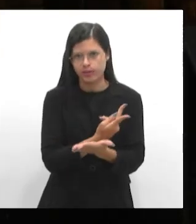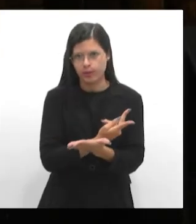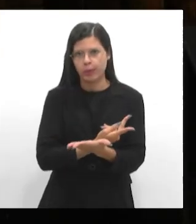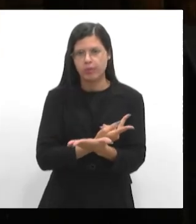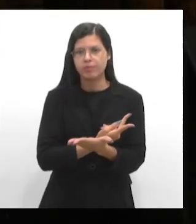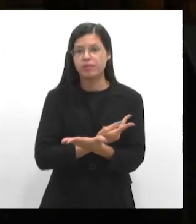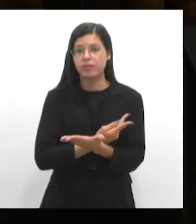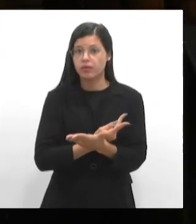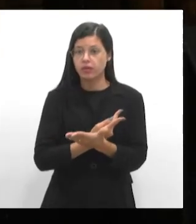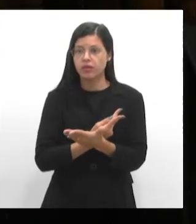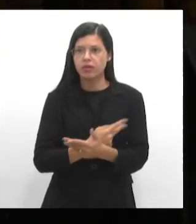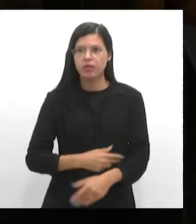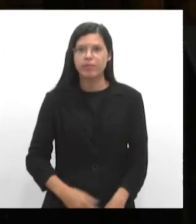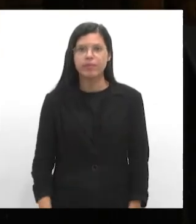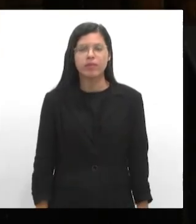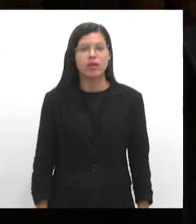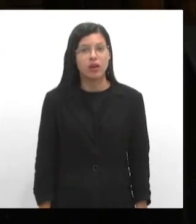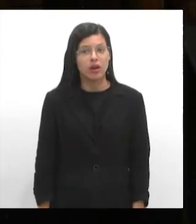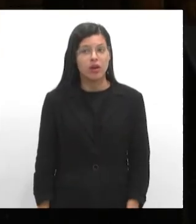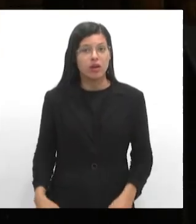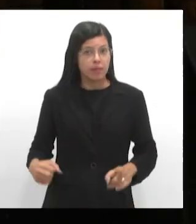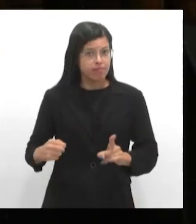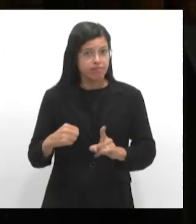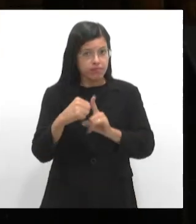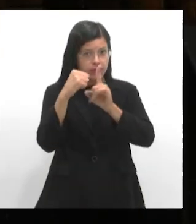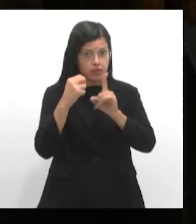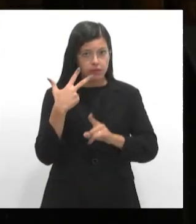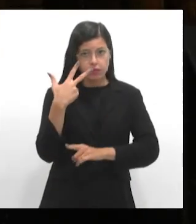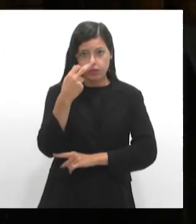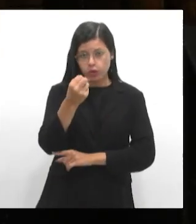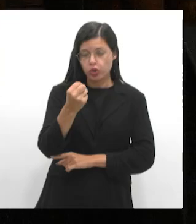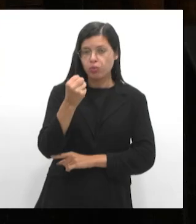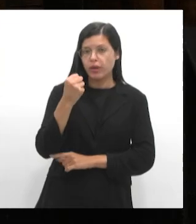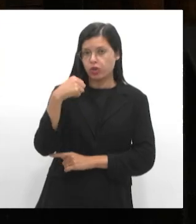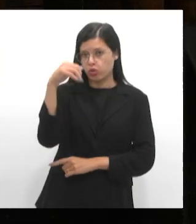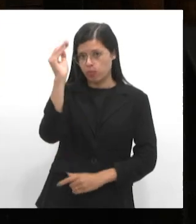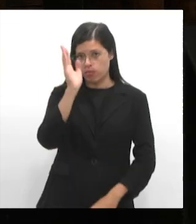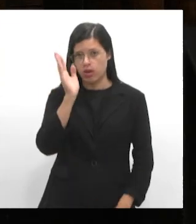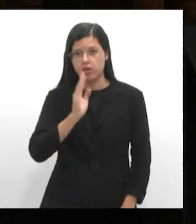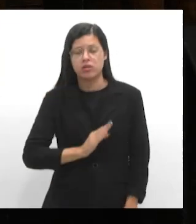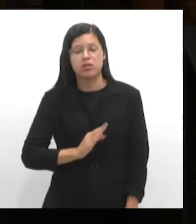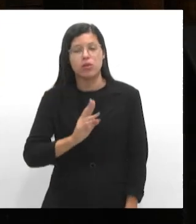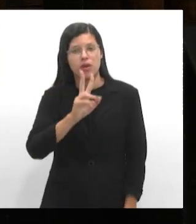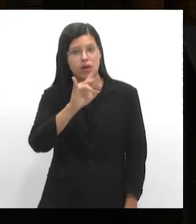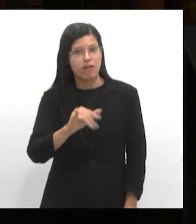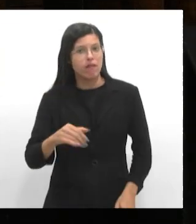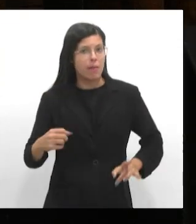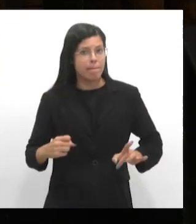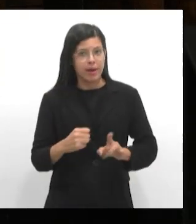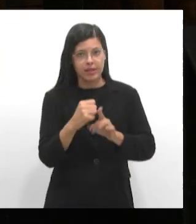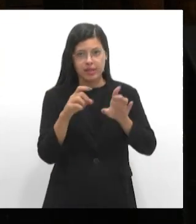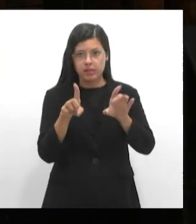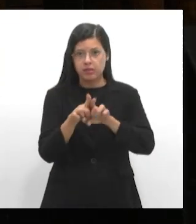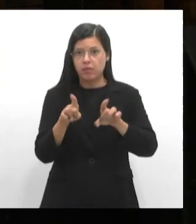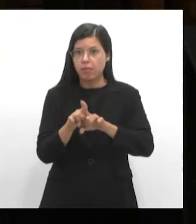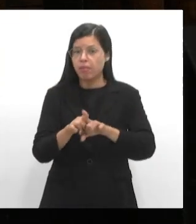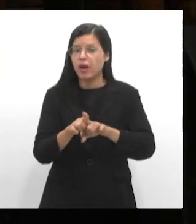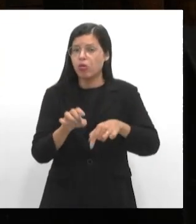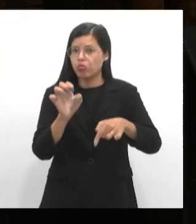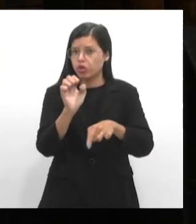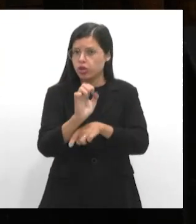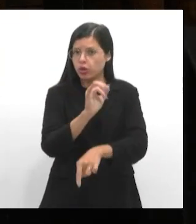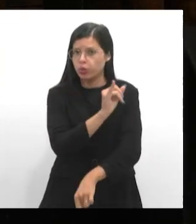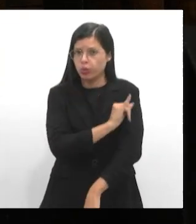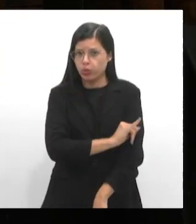que afeta fortemente o nosso país e vai afetar também o nosso estado